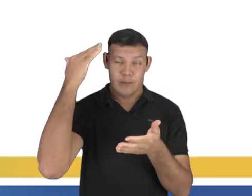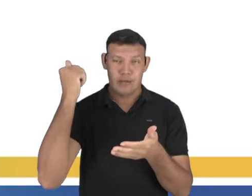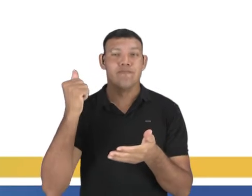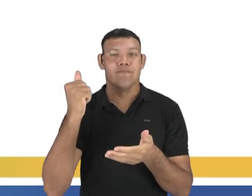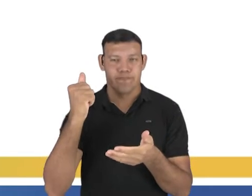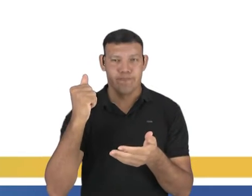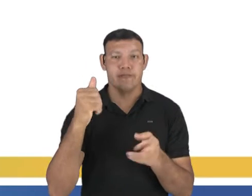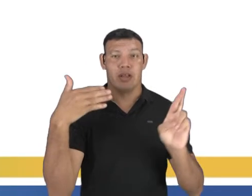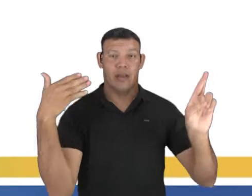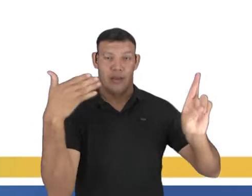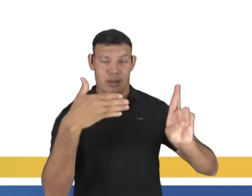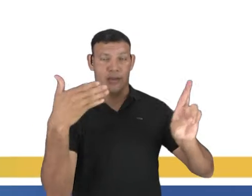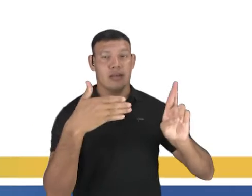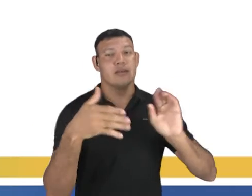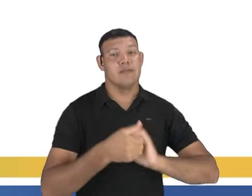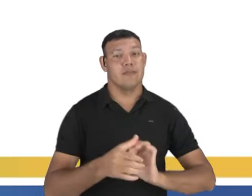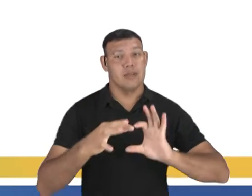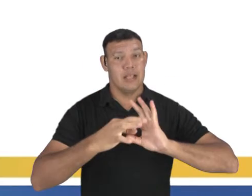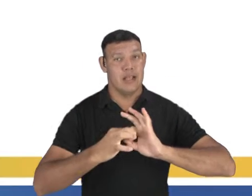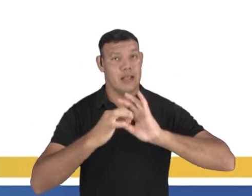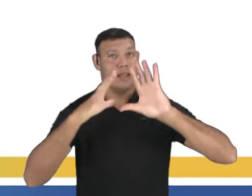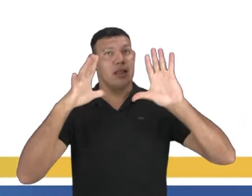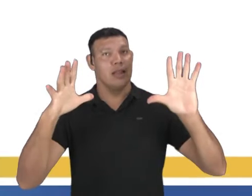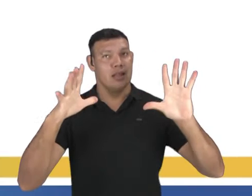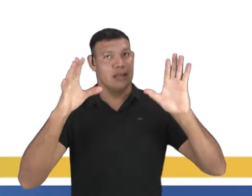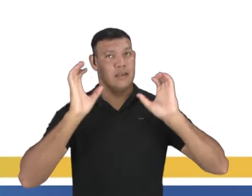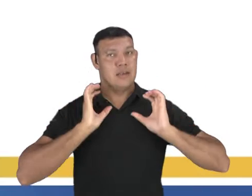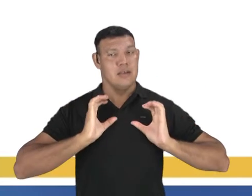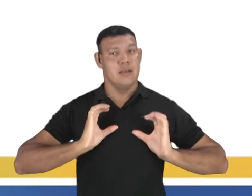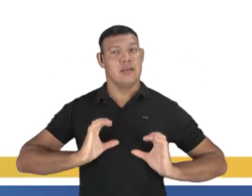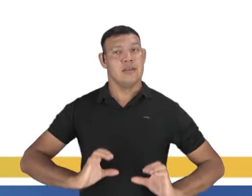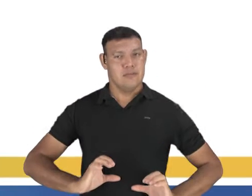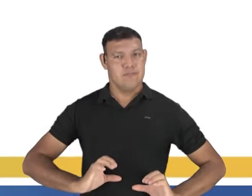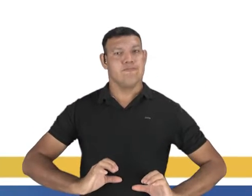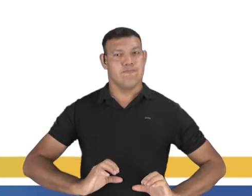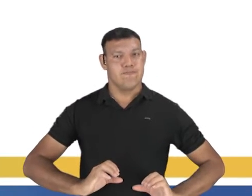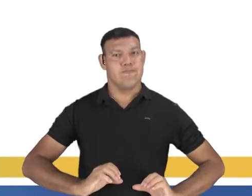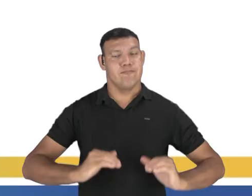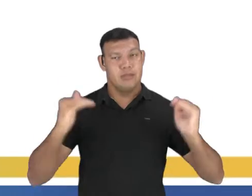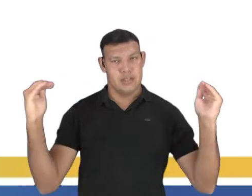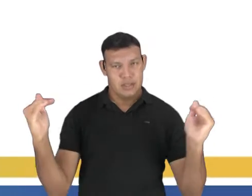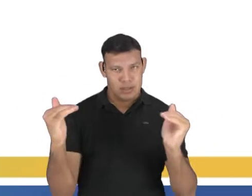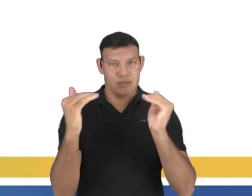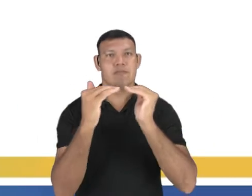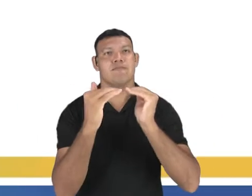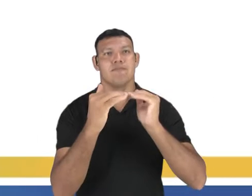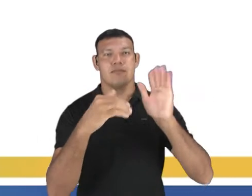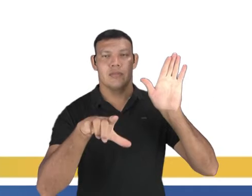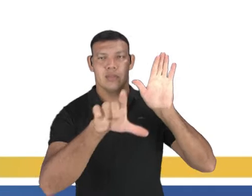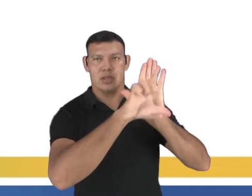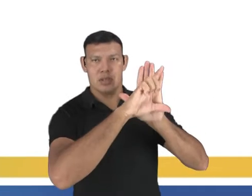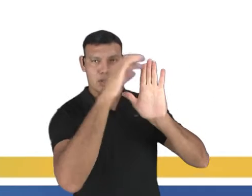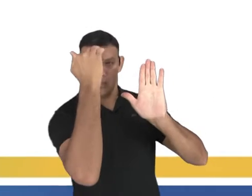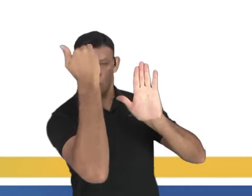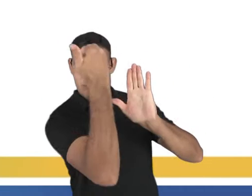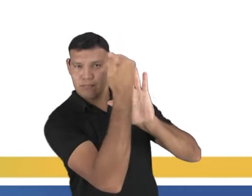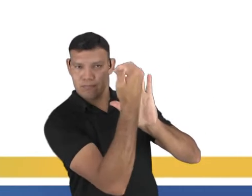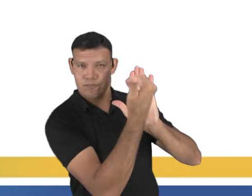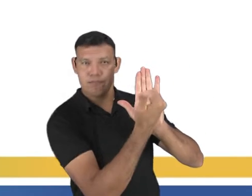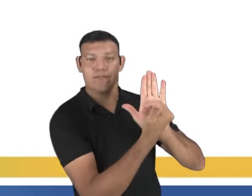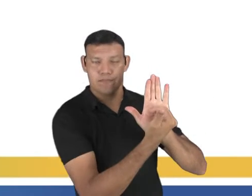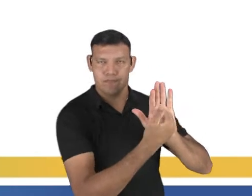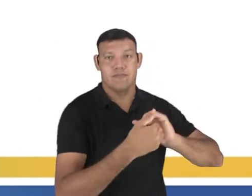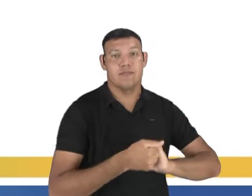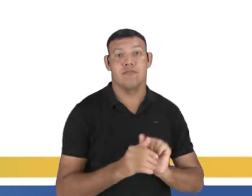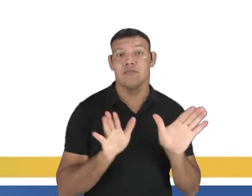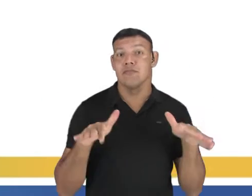ao condicionamento da liberdade dos cidadãos à conformidade às leis.